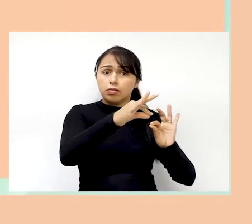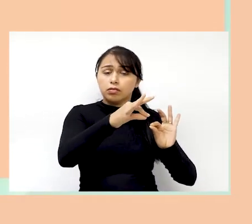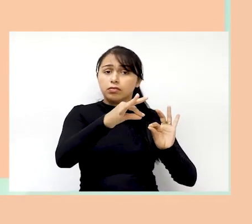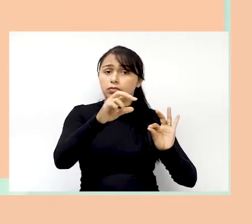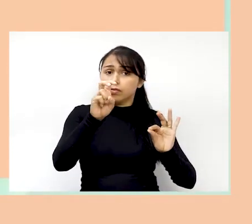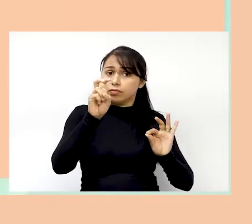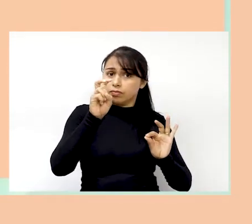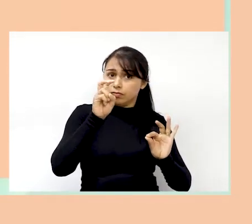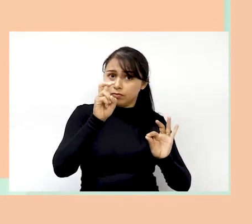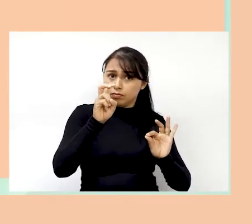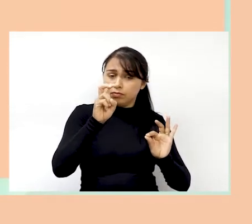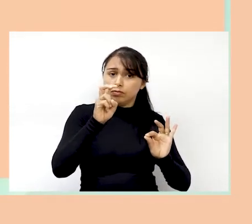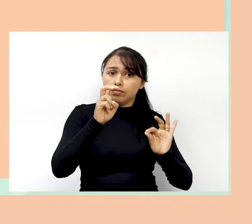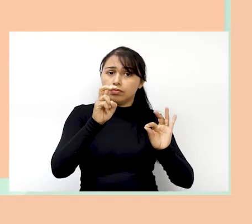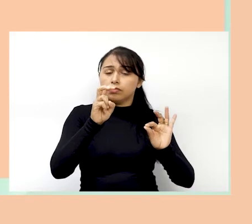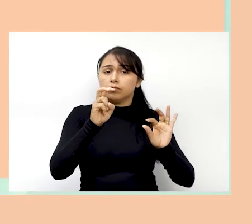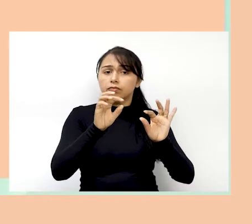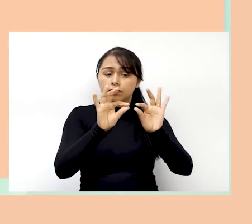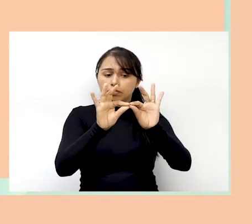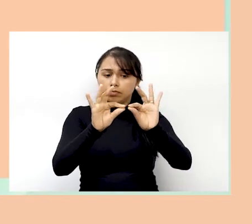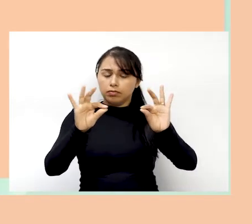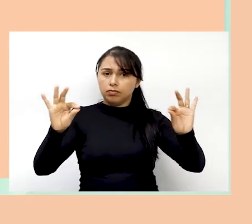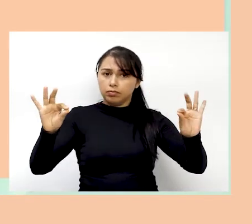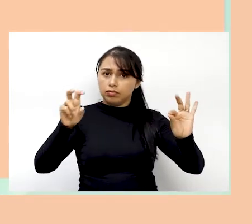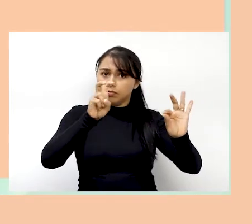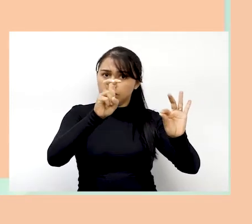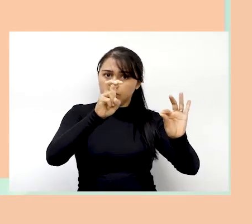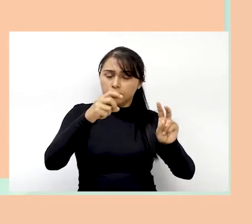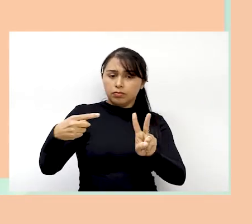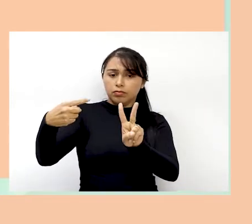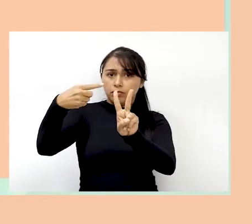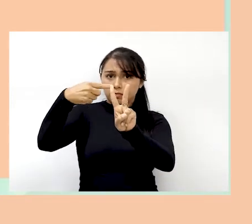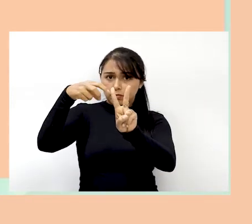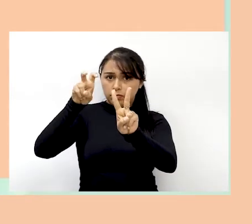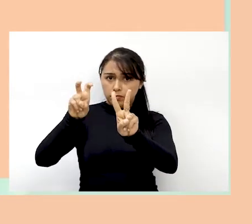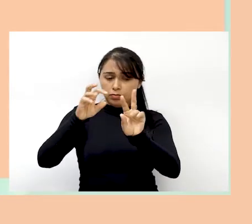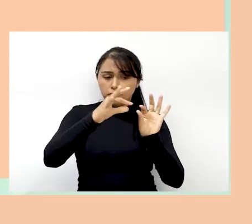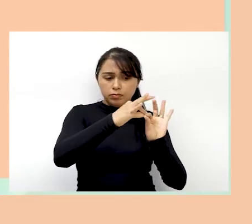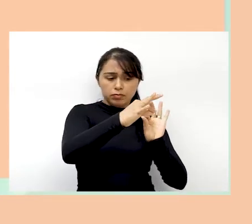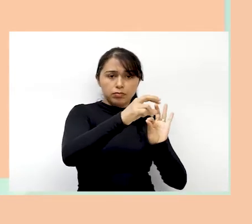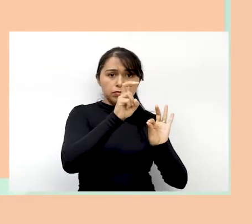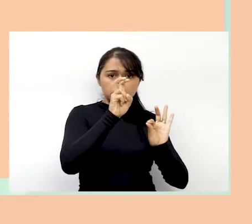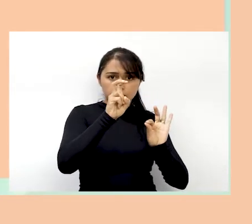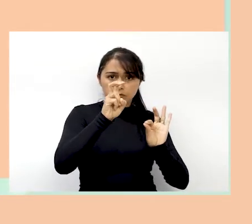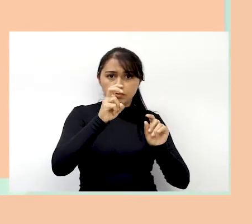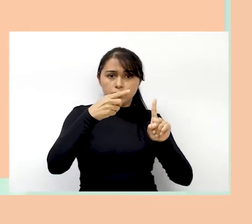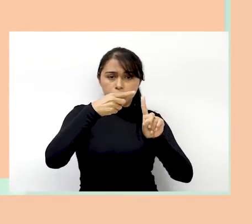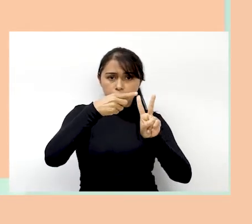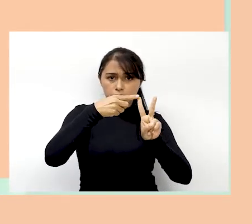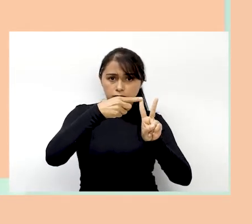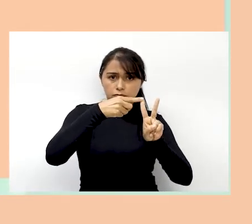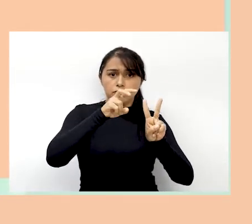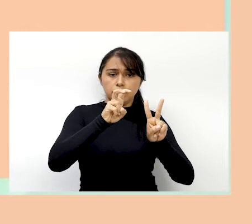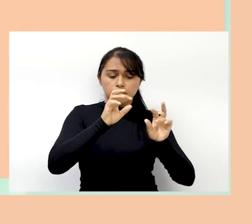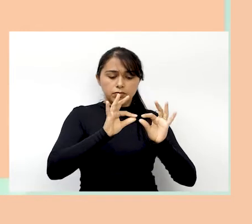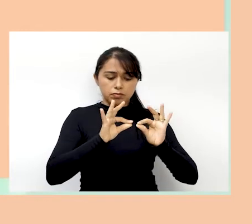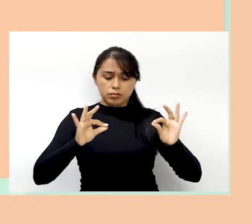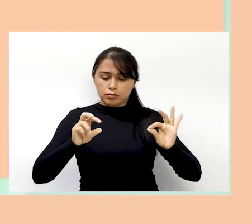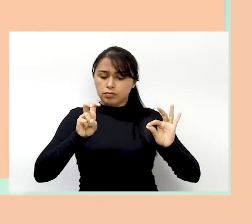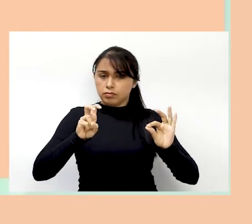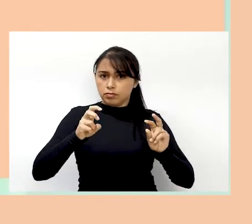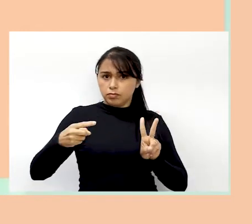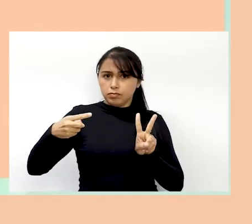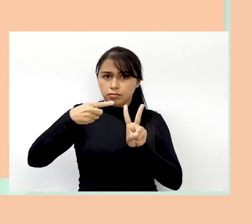ser iguais. Então, quer dizer que essa parte aqui também vai ser 5 raiz de 5. Esse lado aqui também tem que